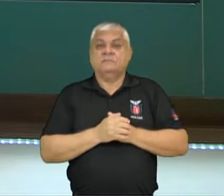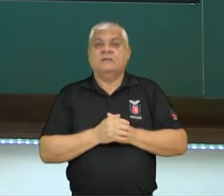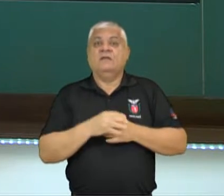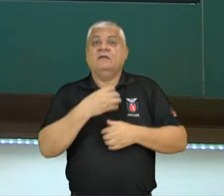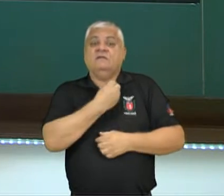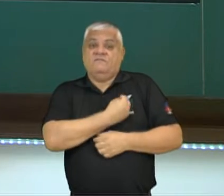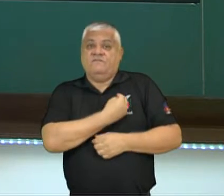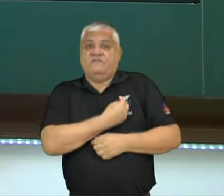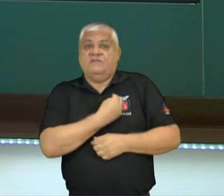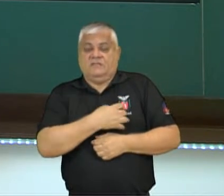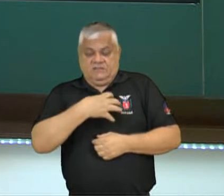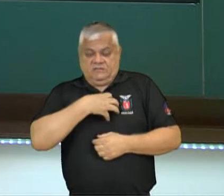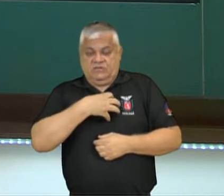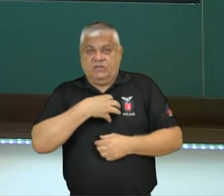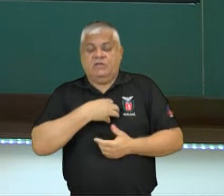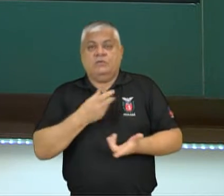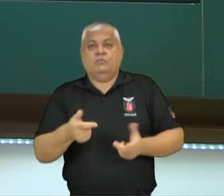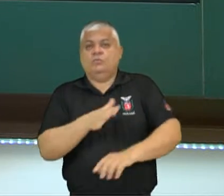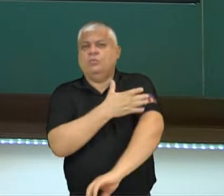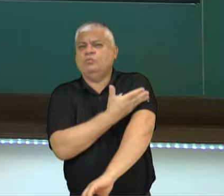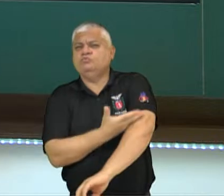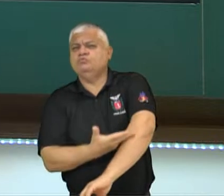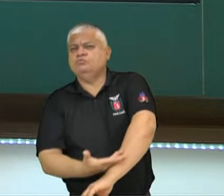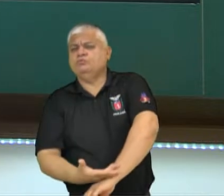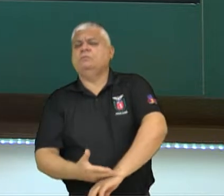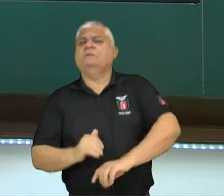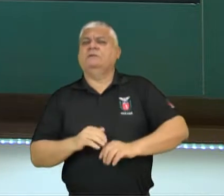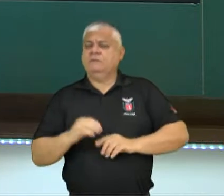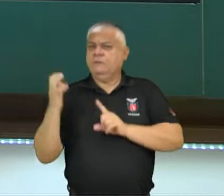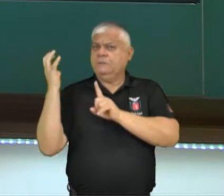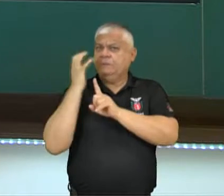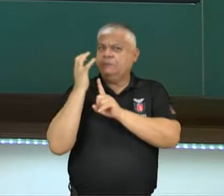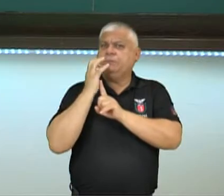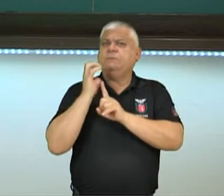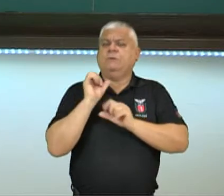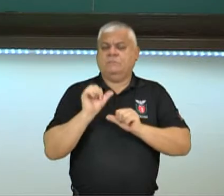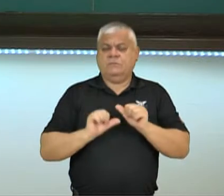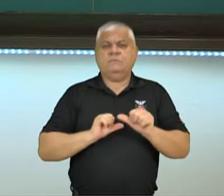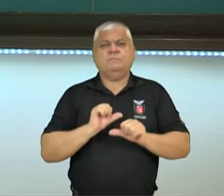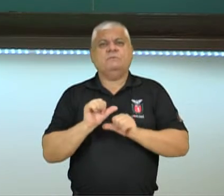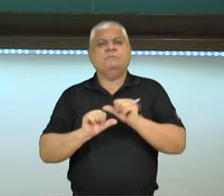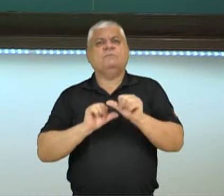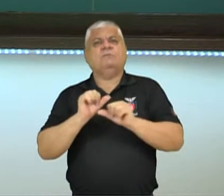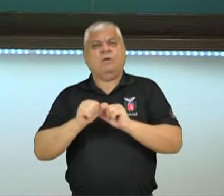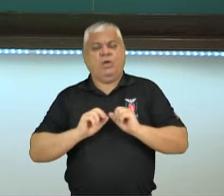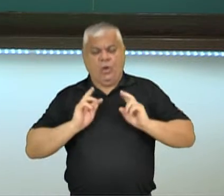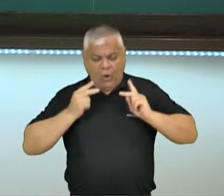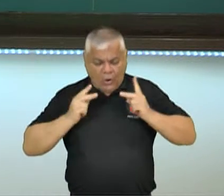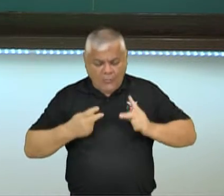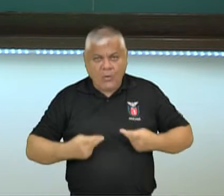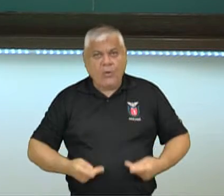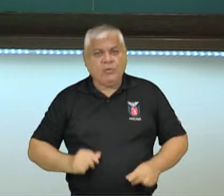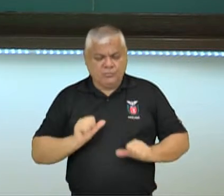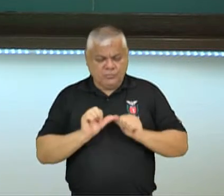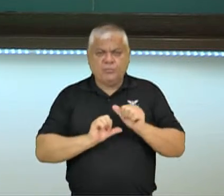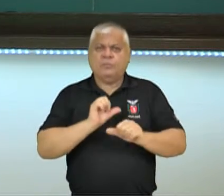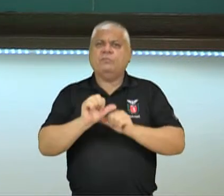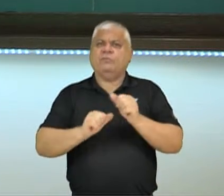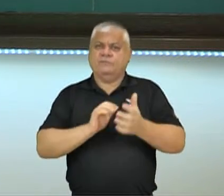de vida, os nossos hábitos também vão influenciar nas questões hormonais do nosso